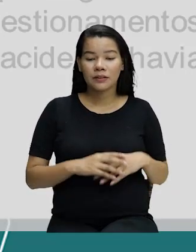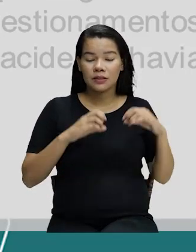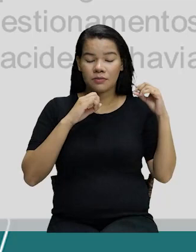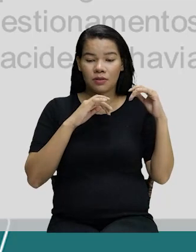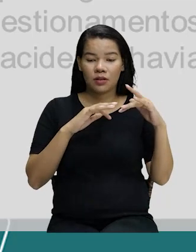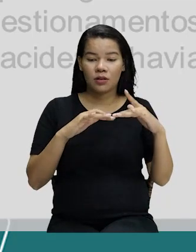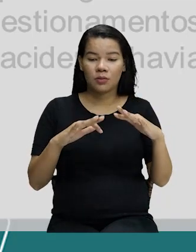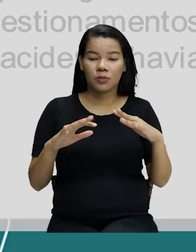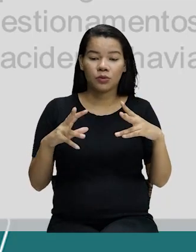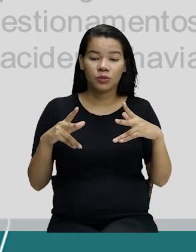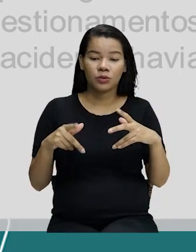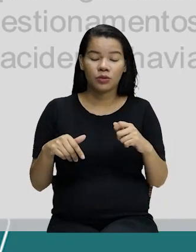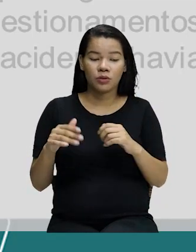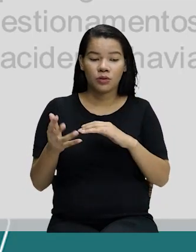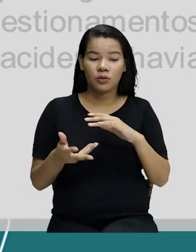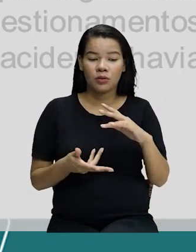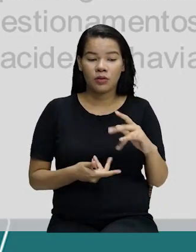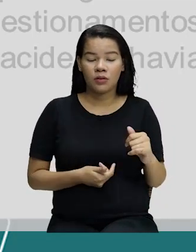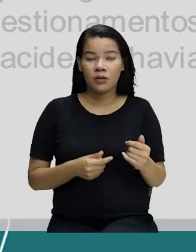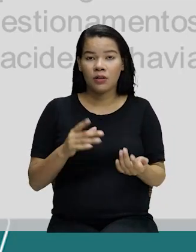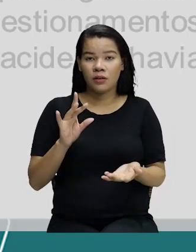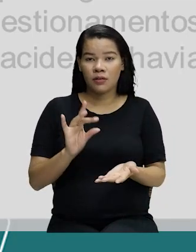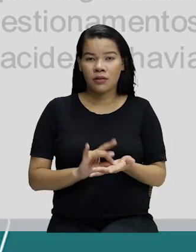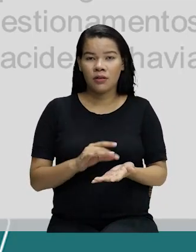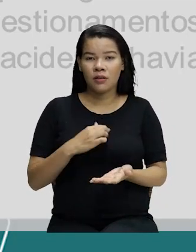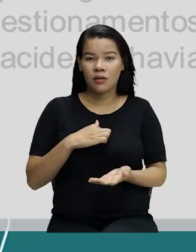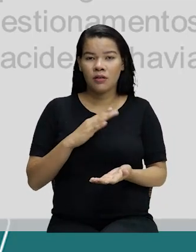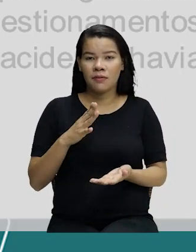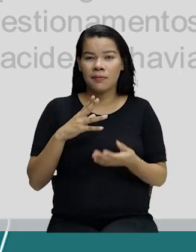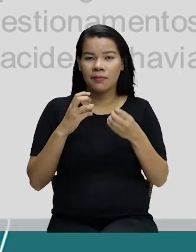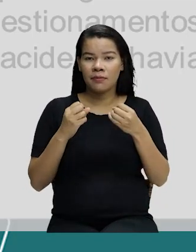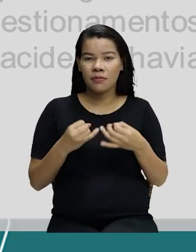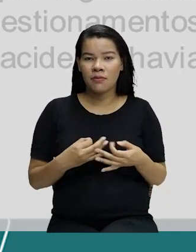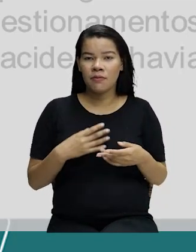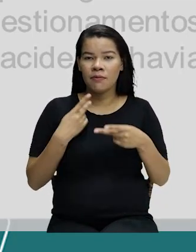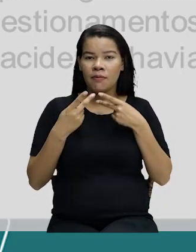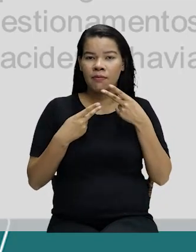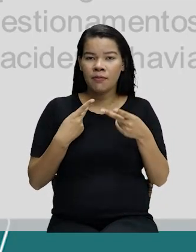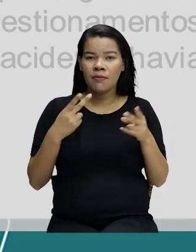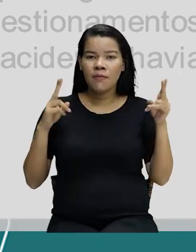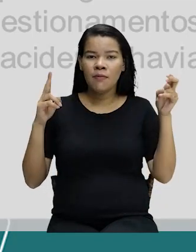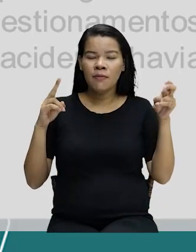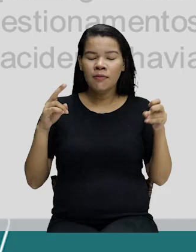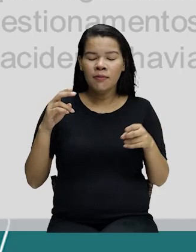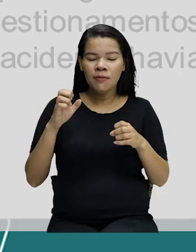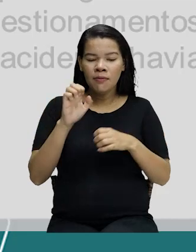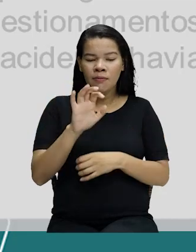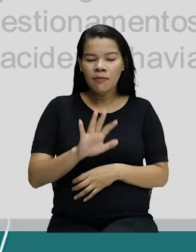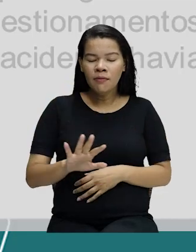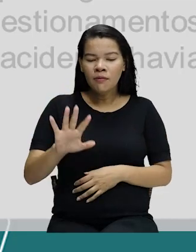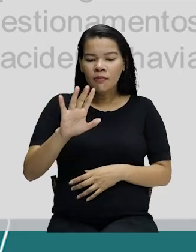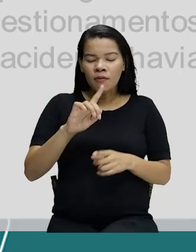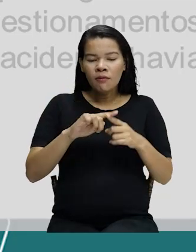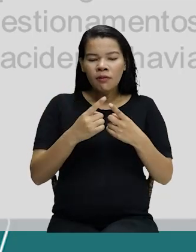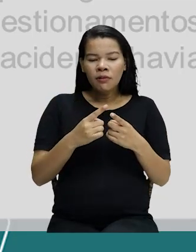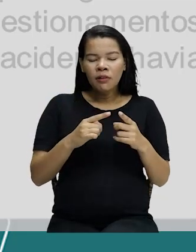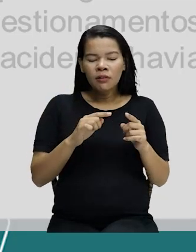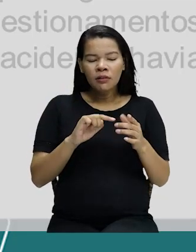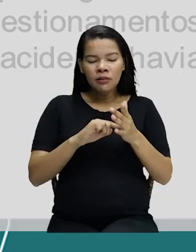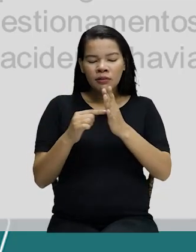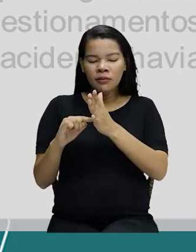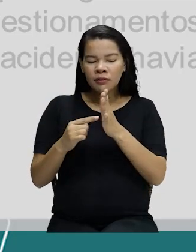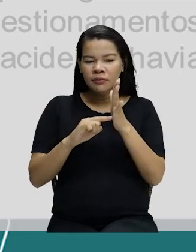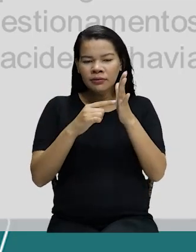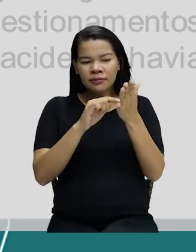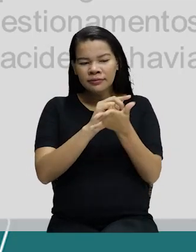mundo. Realmente, eu falei na Europa, mas deixa eu corrigir. Vários pontos da Ásia, até no Japão e